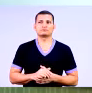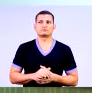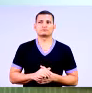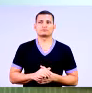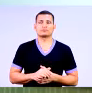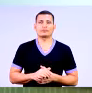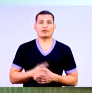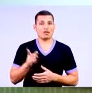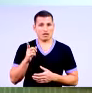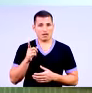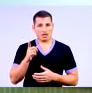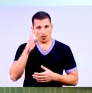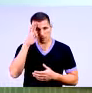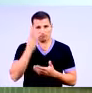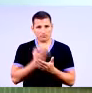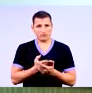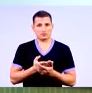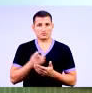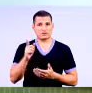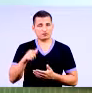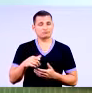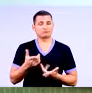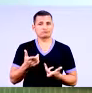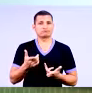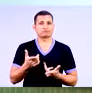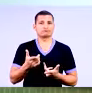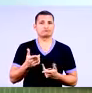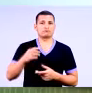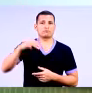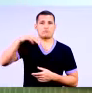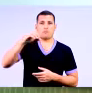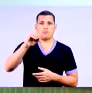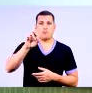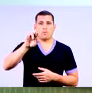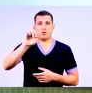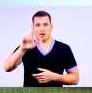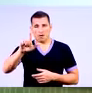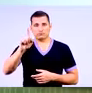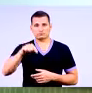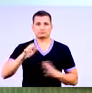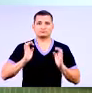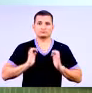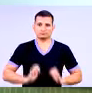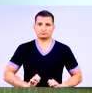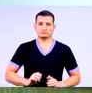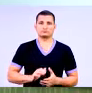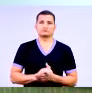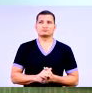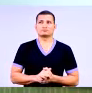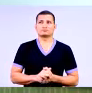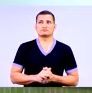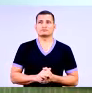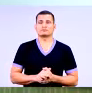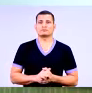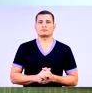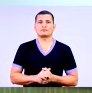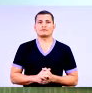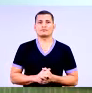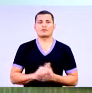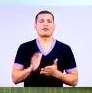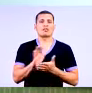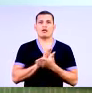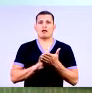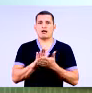E essa confiança, gente, é uma questão moral, é uma questão ética. Não tem nada que vá fazer com que